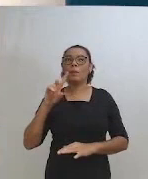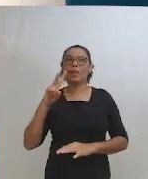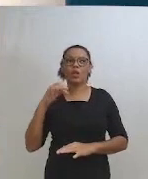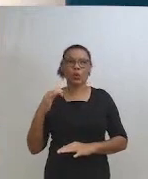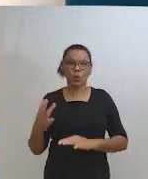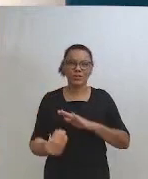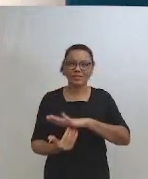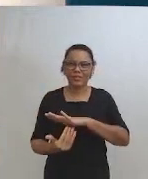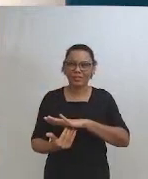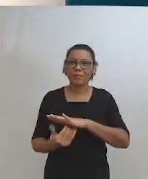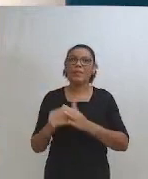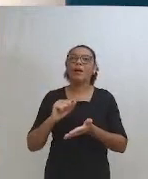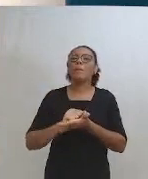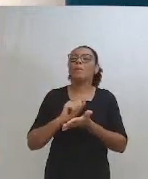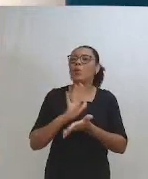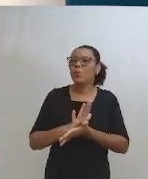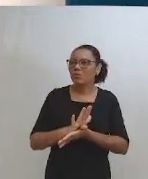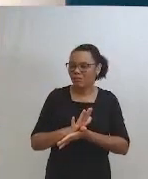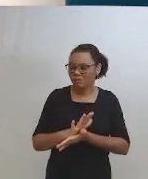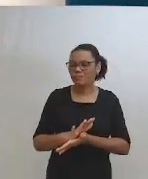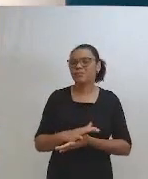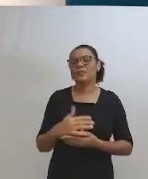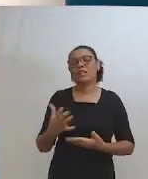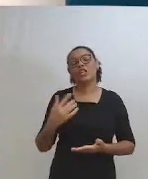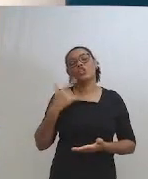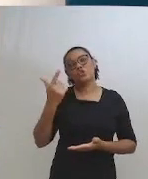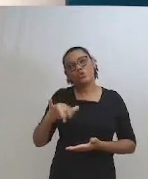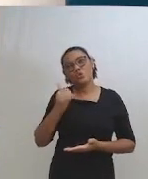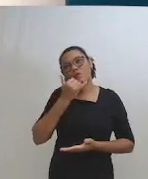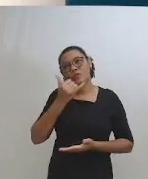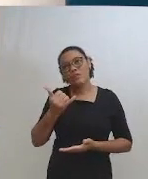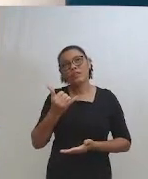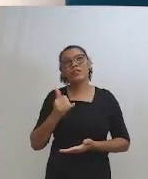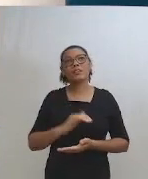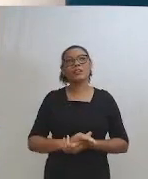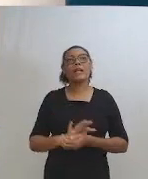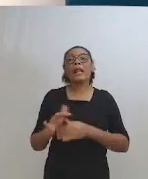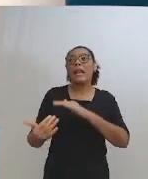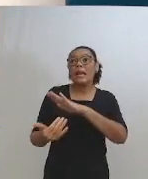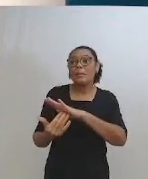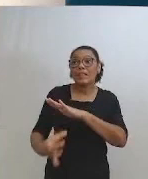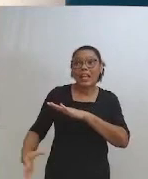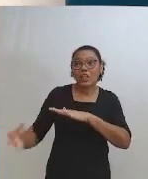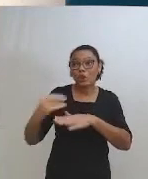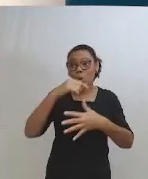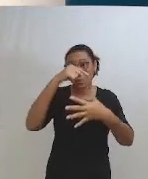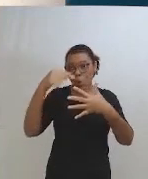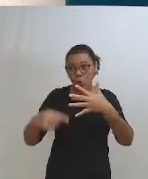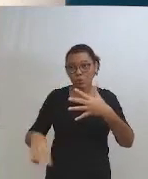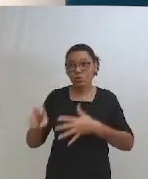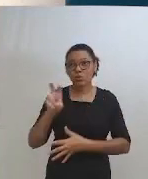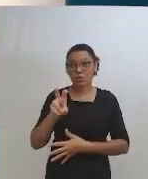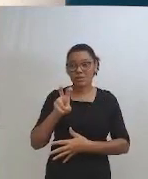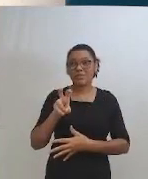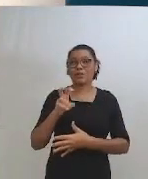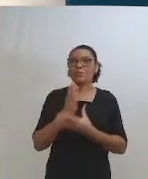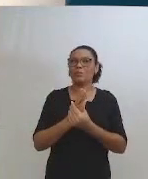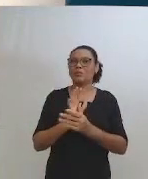vênia novamente, pergunto se não seria o caso de limitar em todos os casos, não apenas neste específico